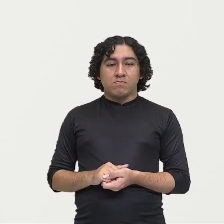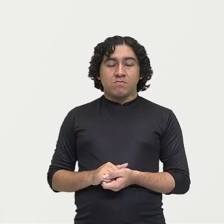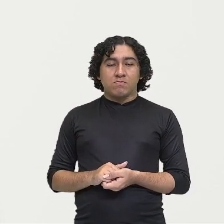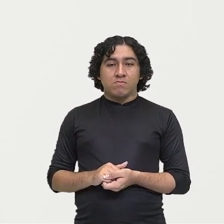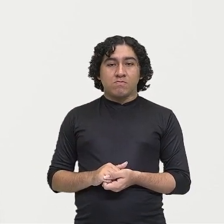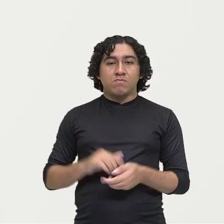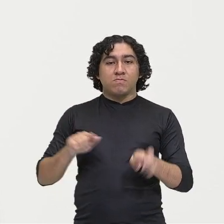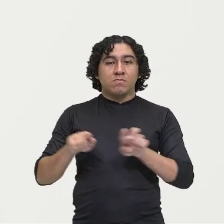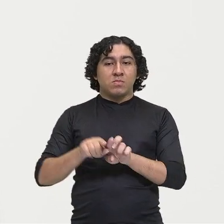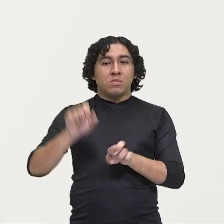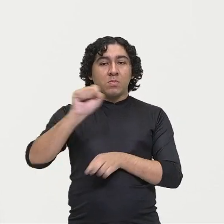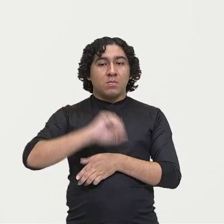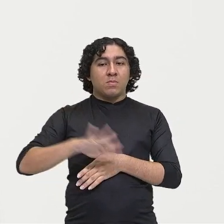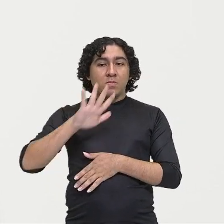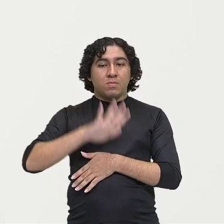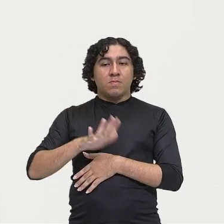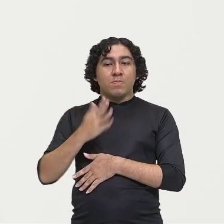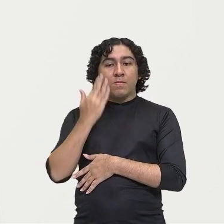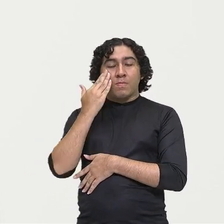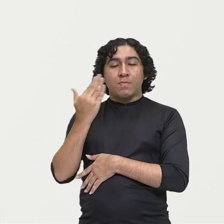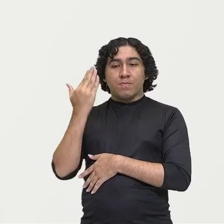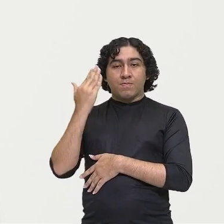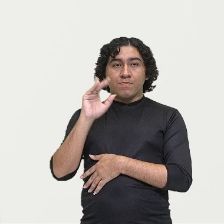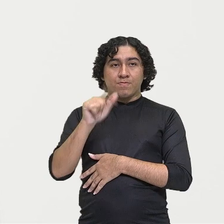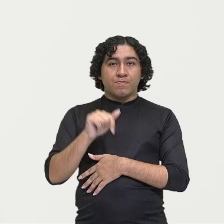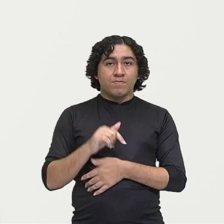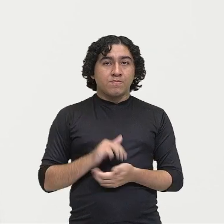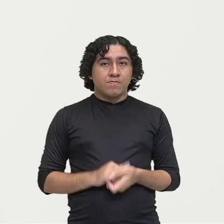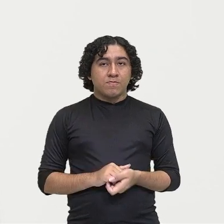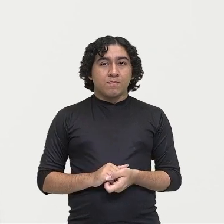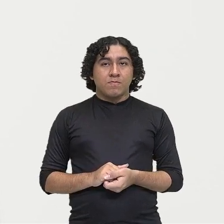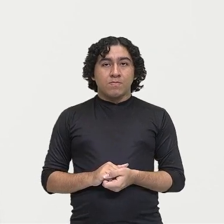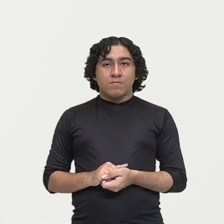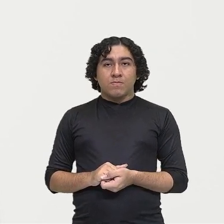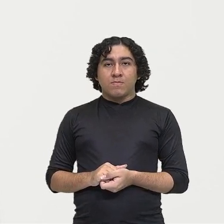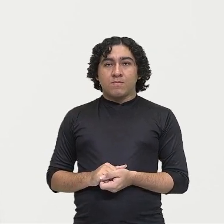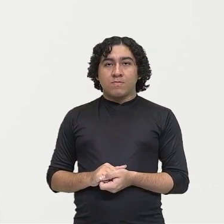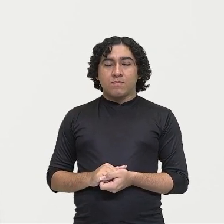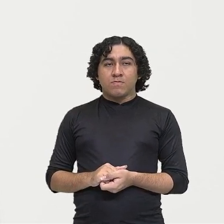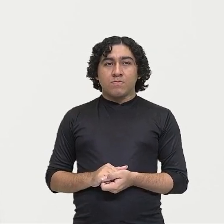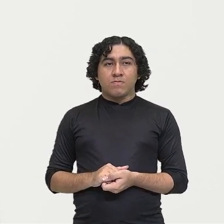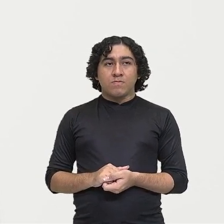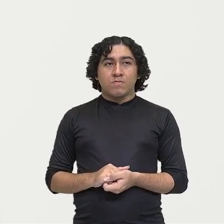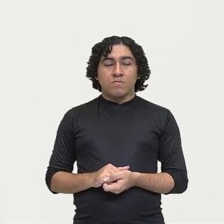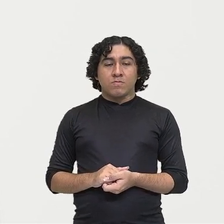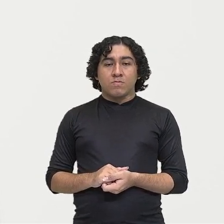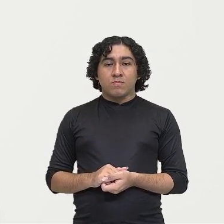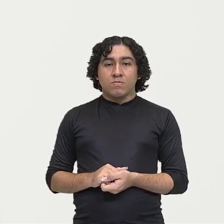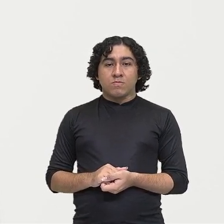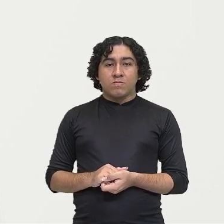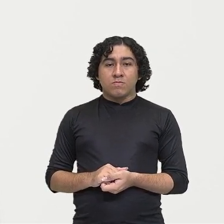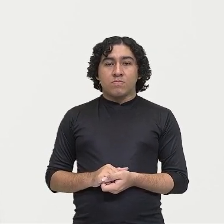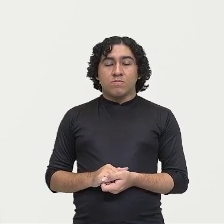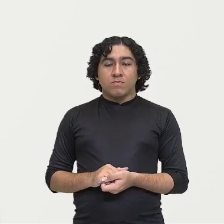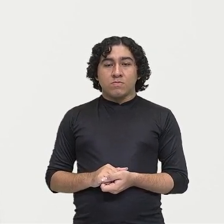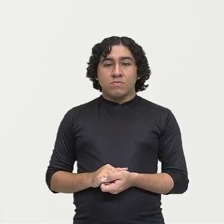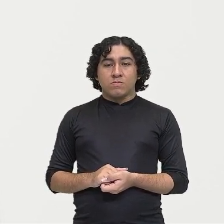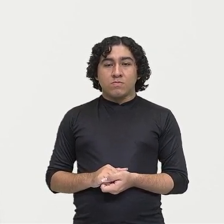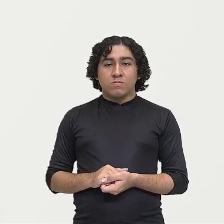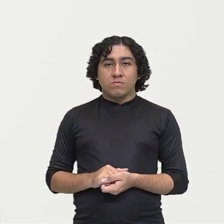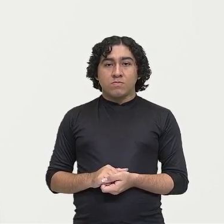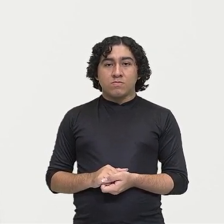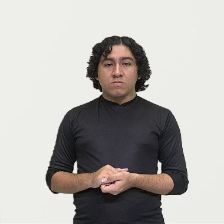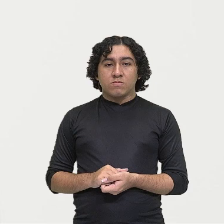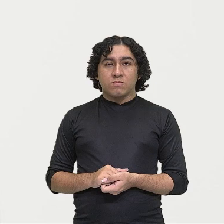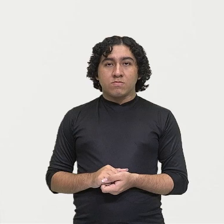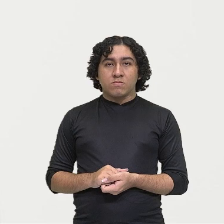que representa a força e ela, como temos aqui, como elas são vetoriais, você tem que